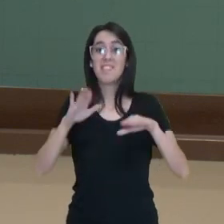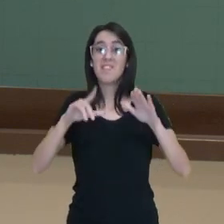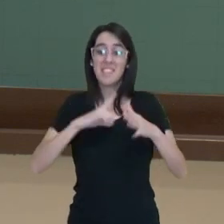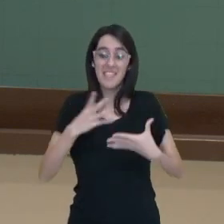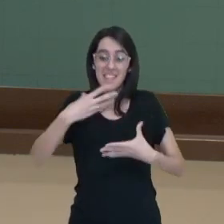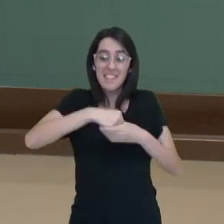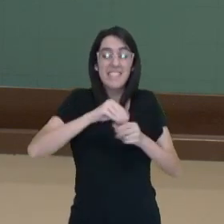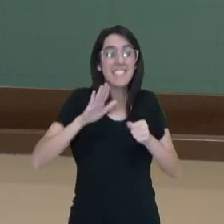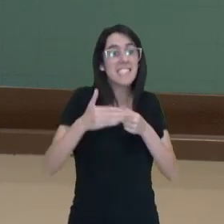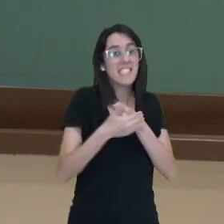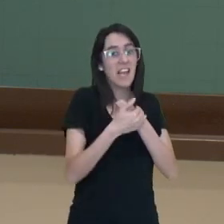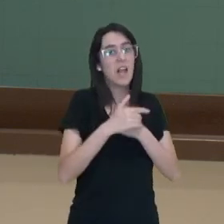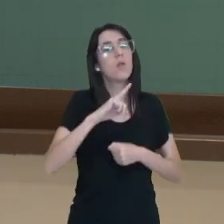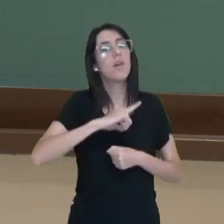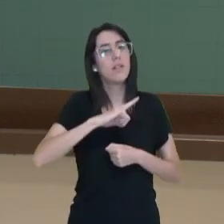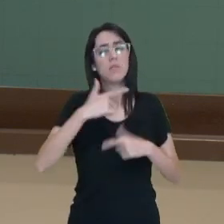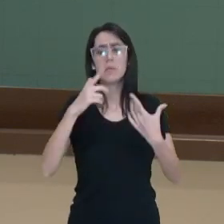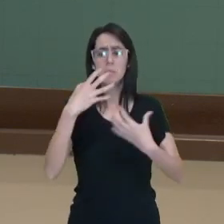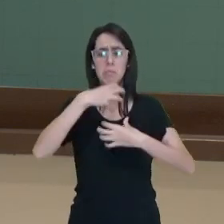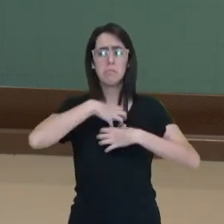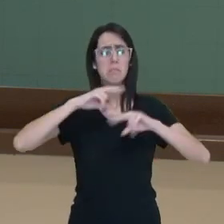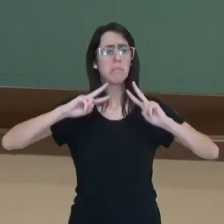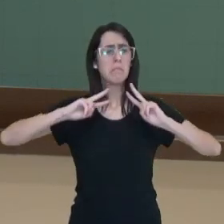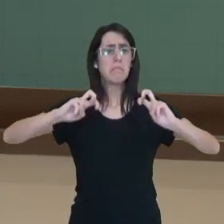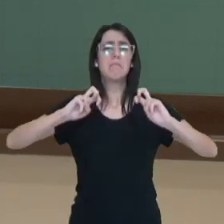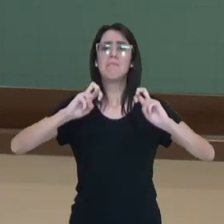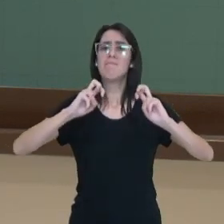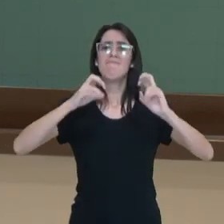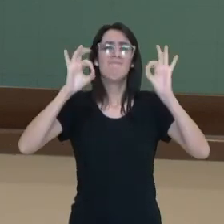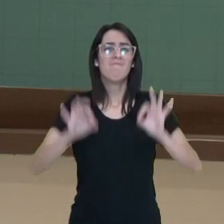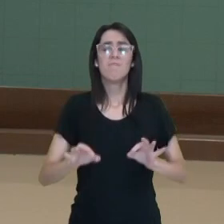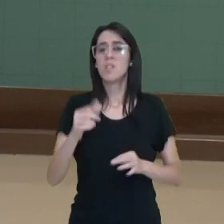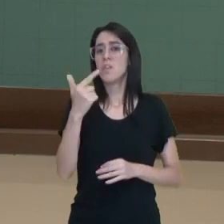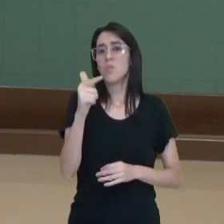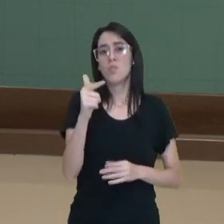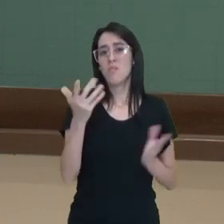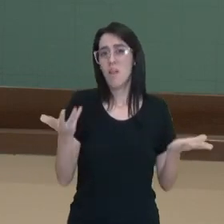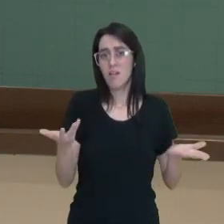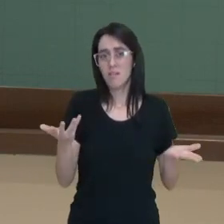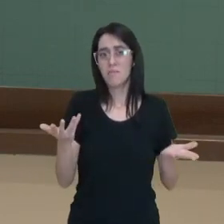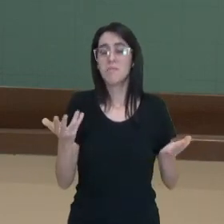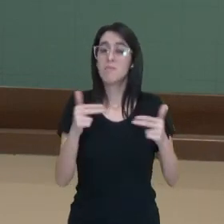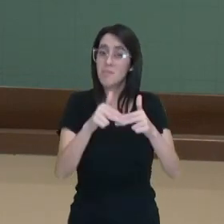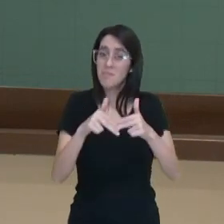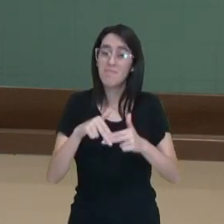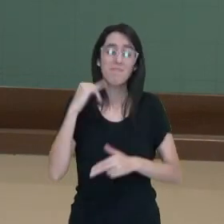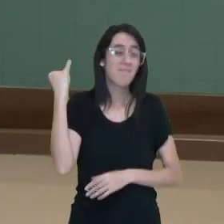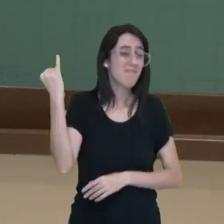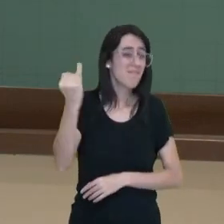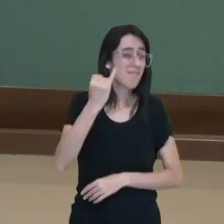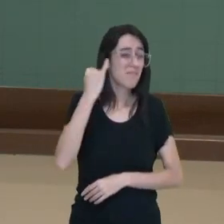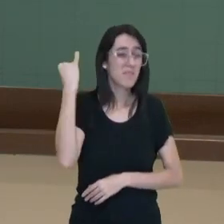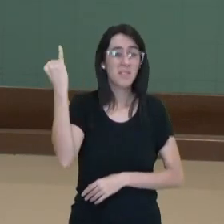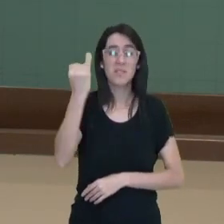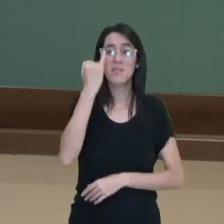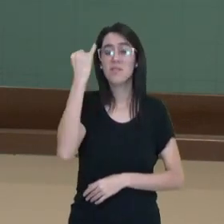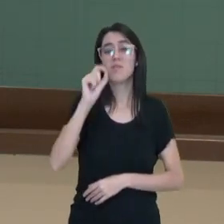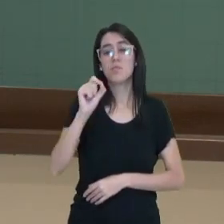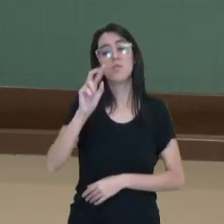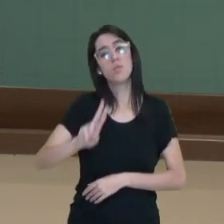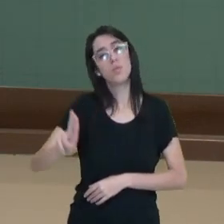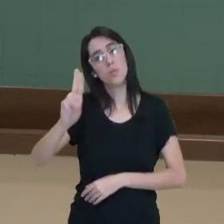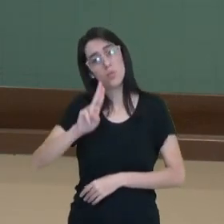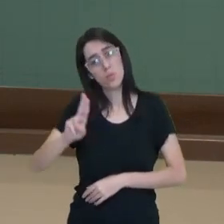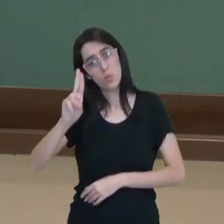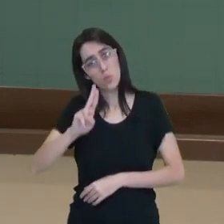momento, mas não há um sinal claro para saber se está transmitindo ou não. Então, por isso que é importantíssimo, né, que se